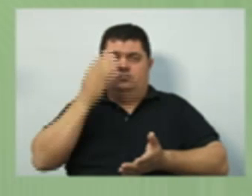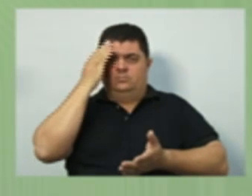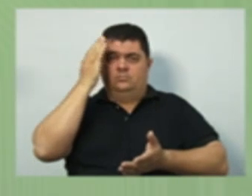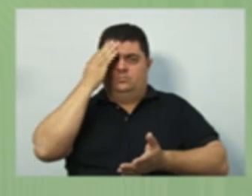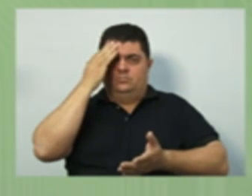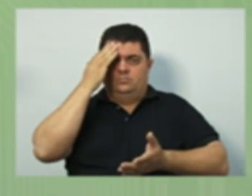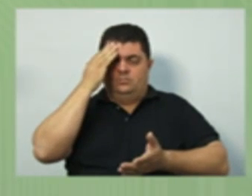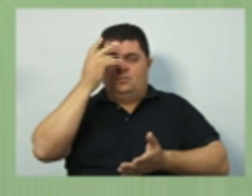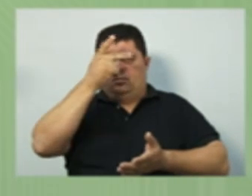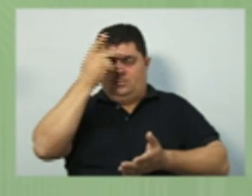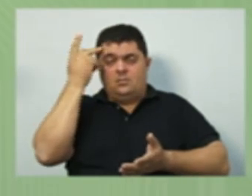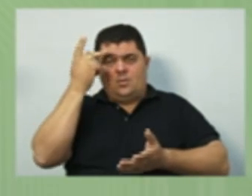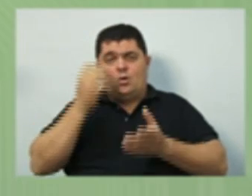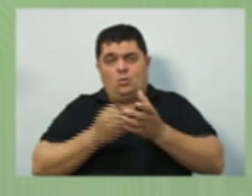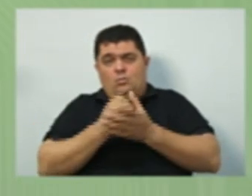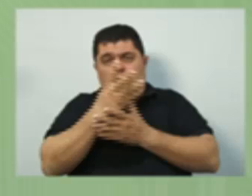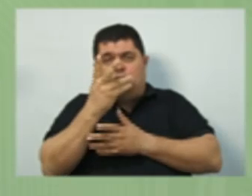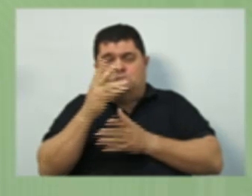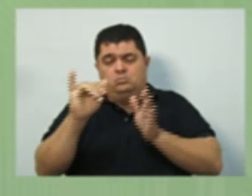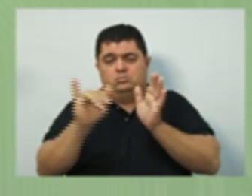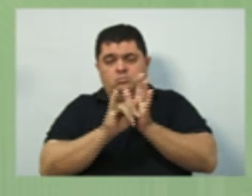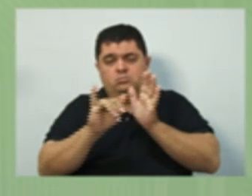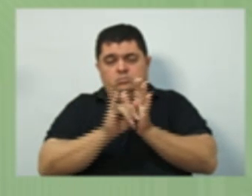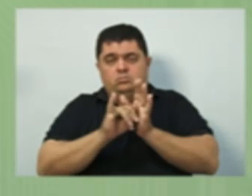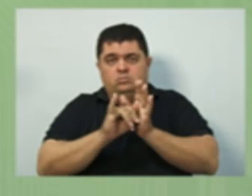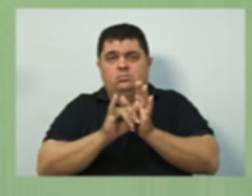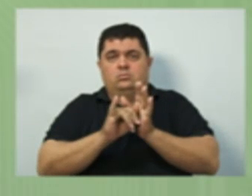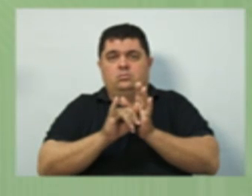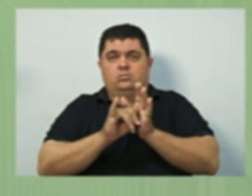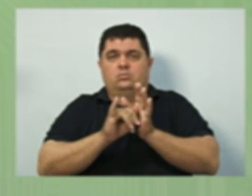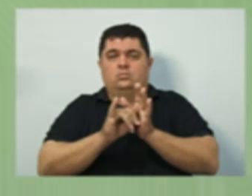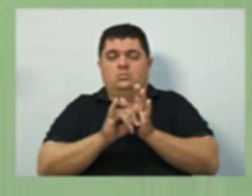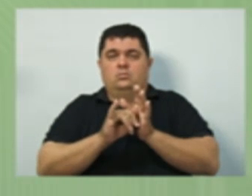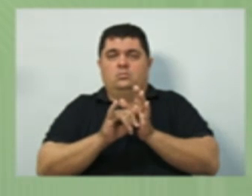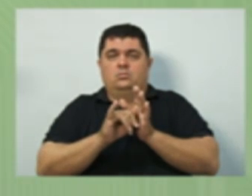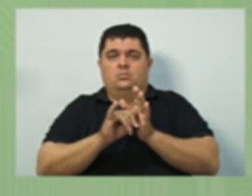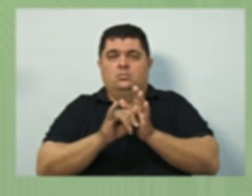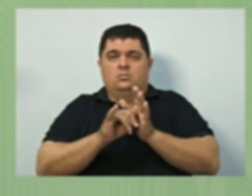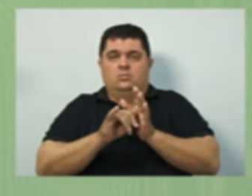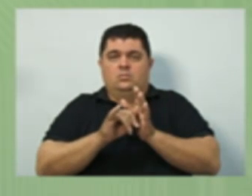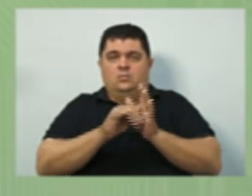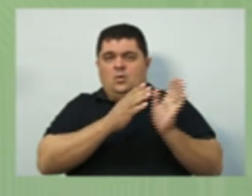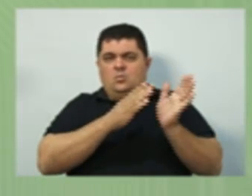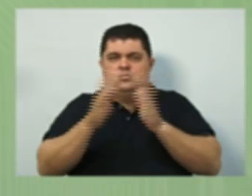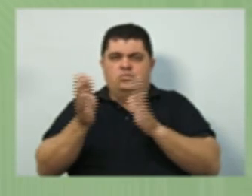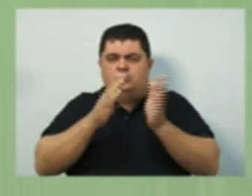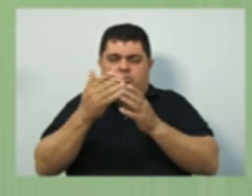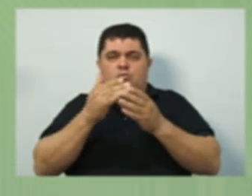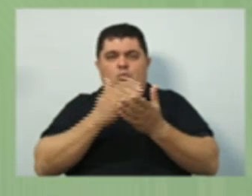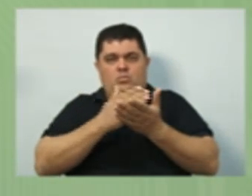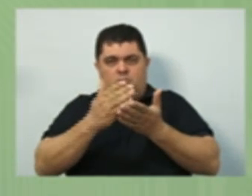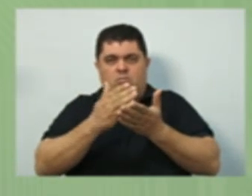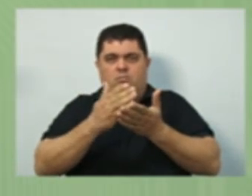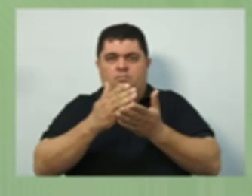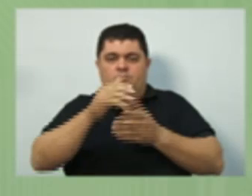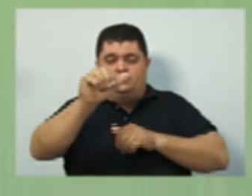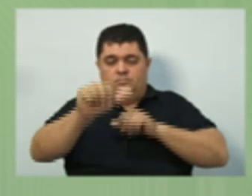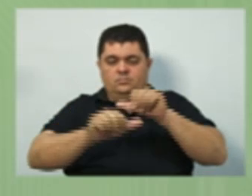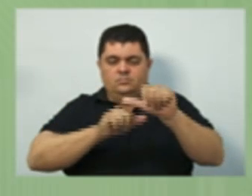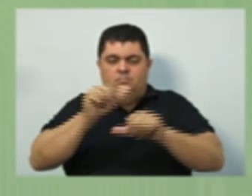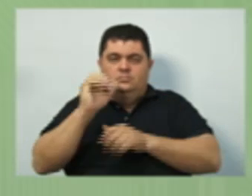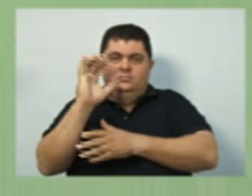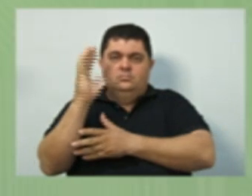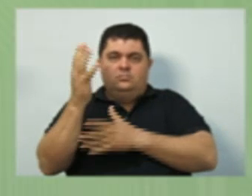humano constrói sua identidade, vimos logo nos primeiros slides, e